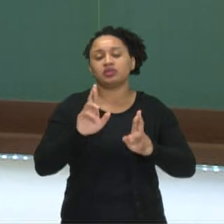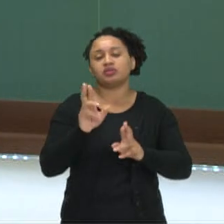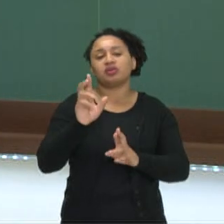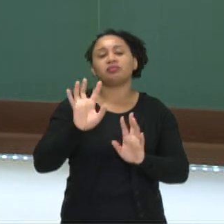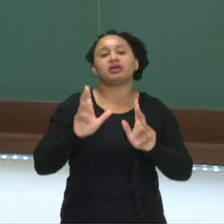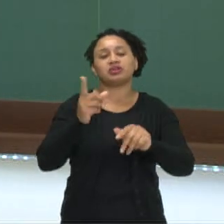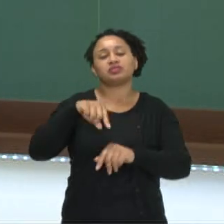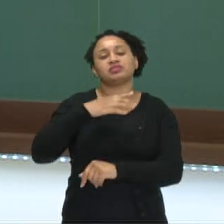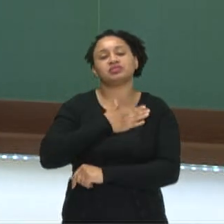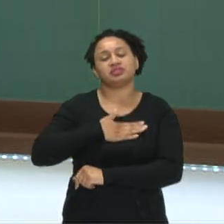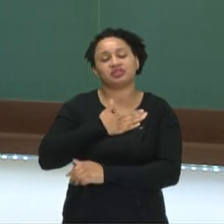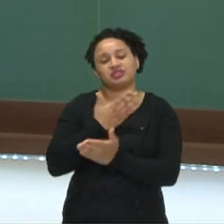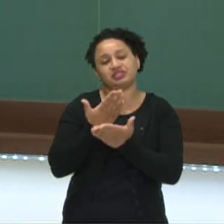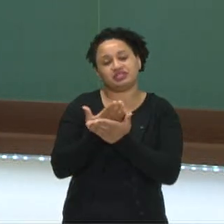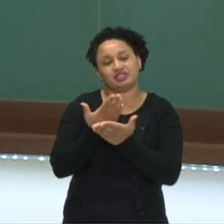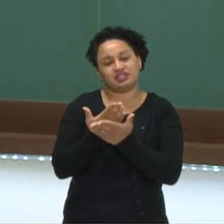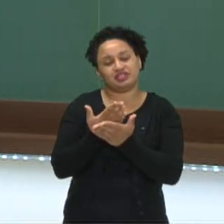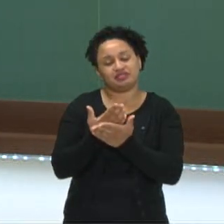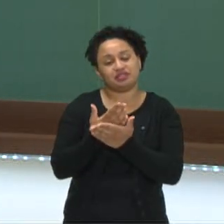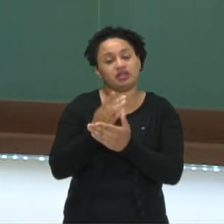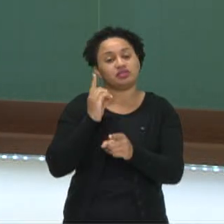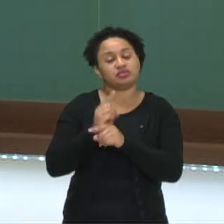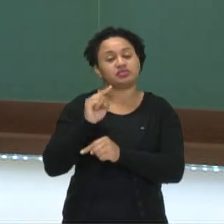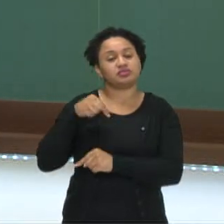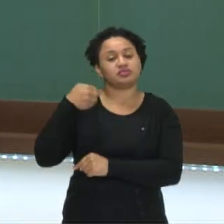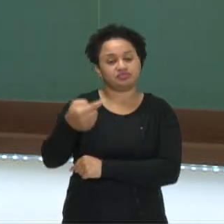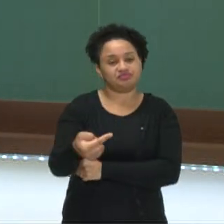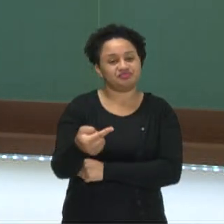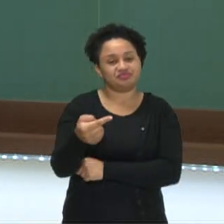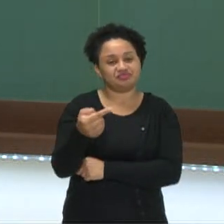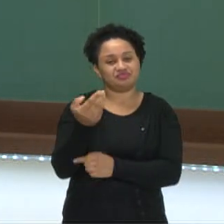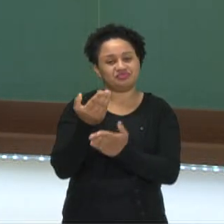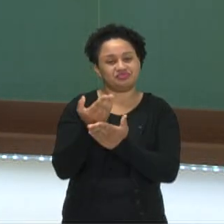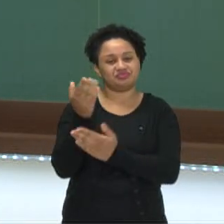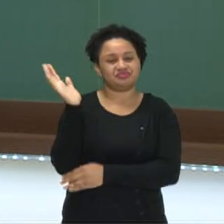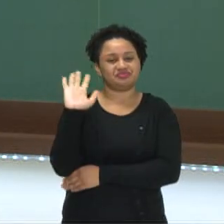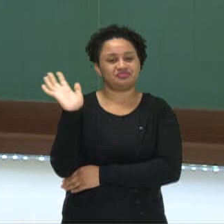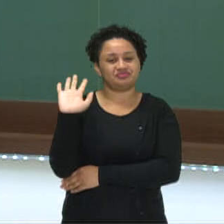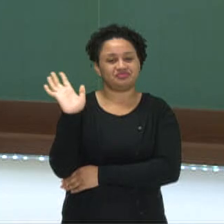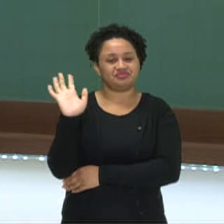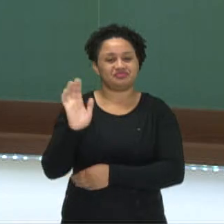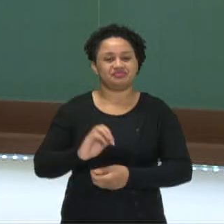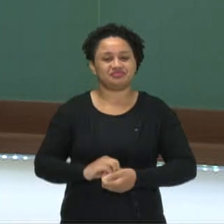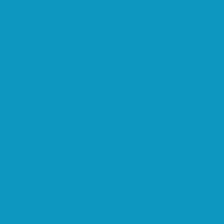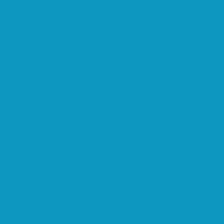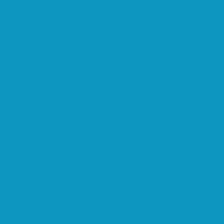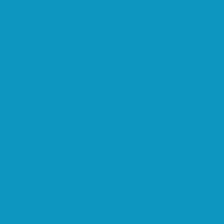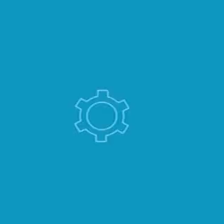tenha gostado da aula e a gente se encontra na nossa próxima aula. Até lá!